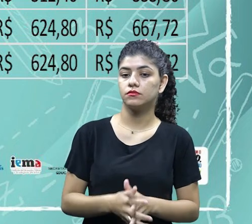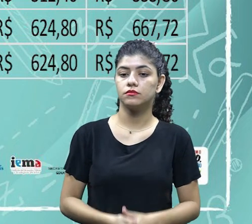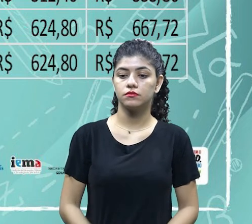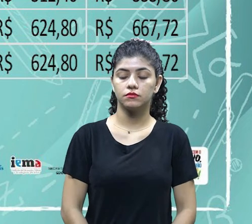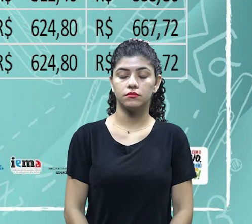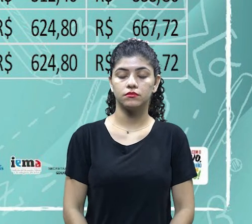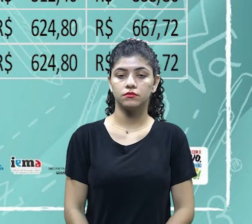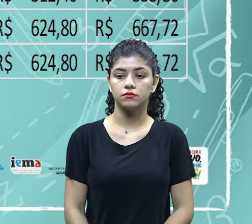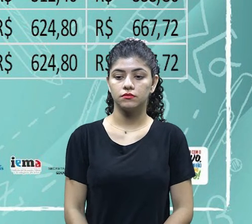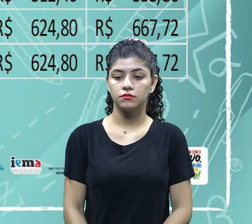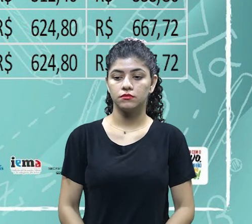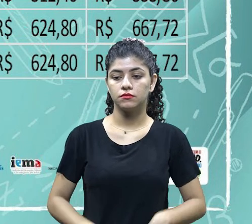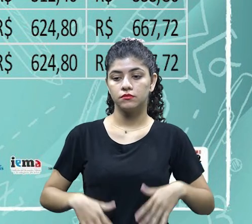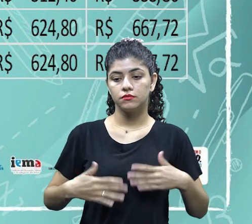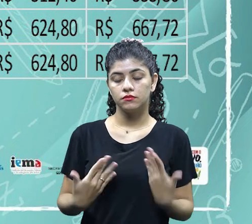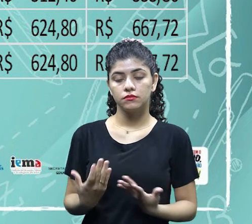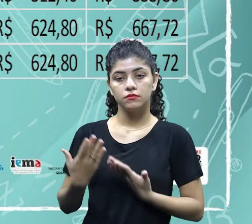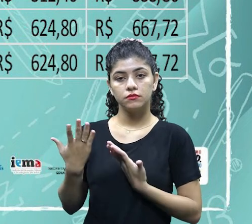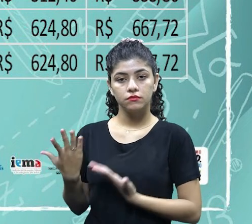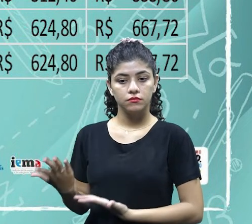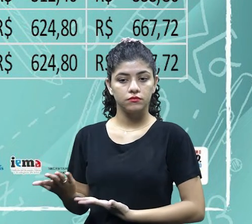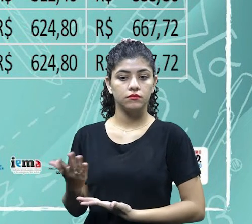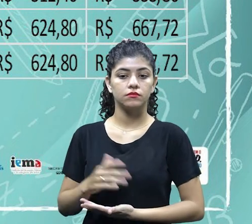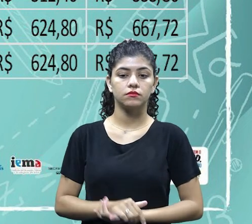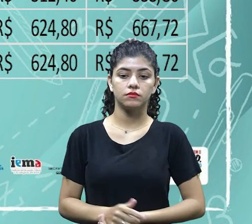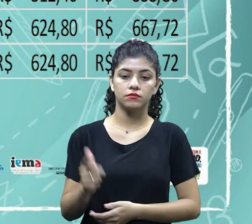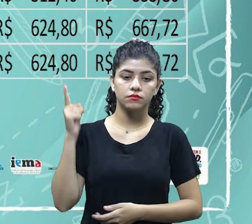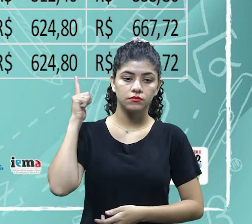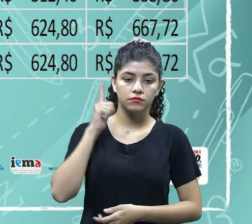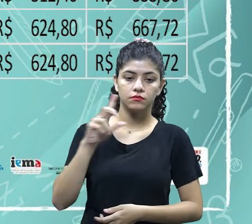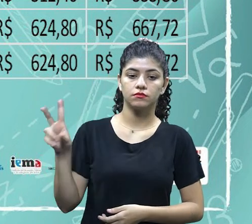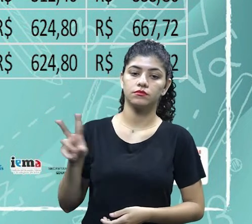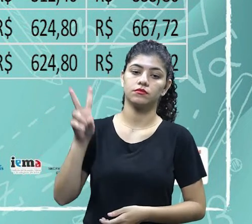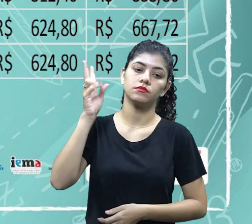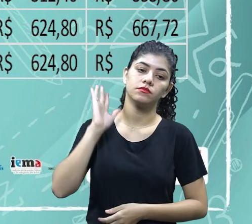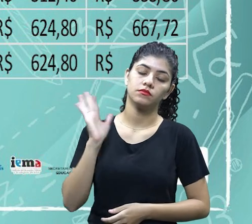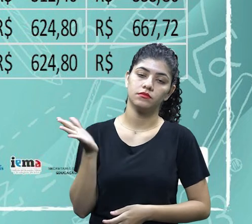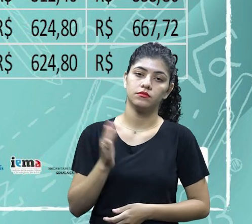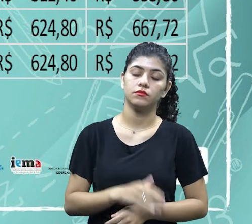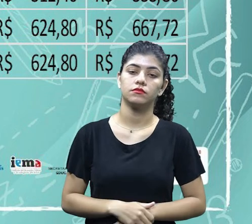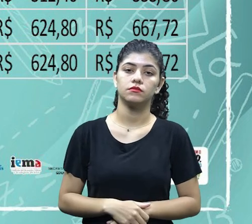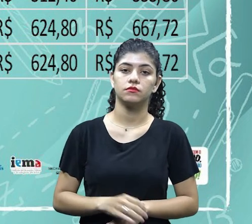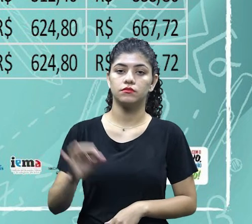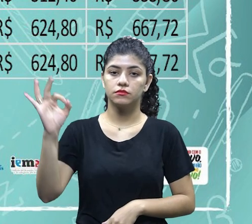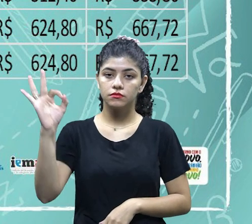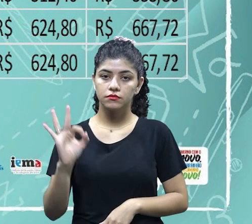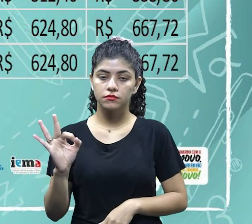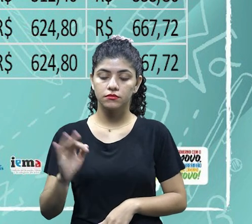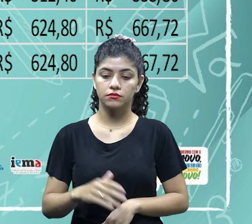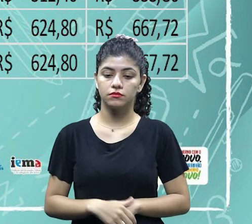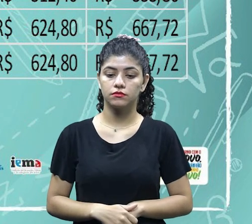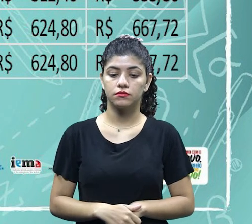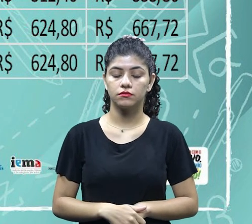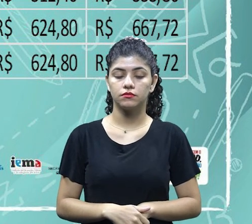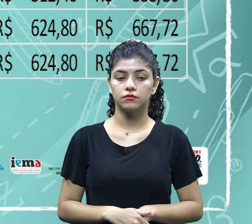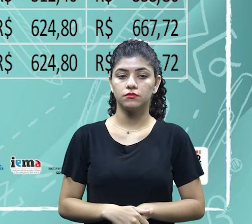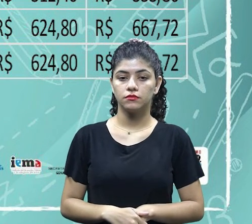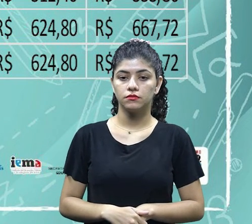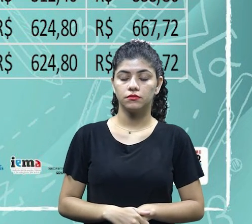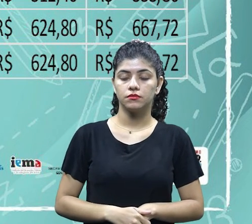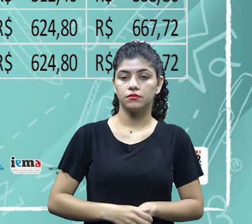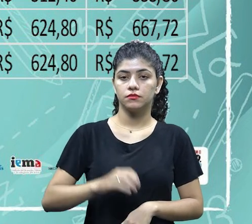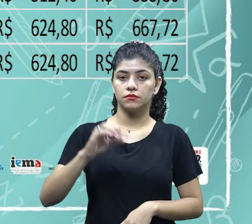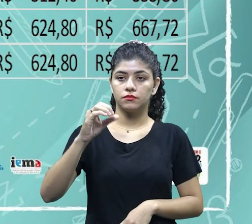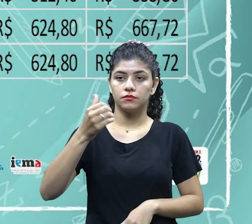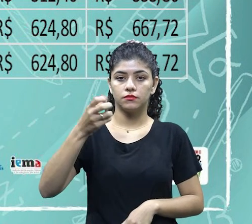manual. Certo? Então, é assim que nós atribuímos os valores para os percentuais. Né? No caso, esses